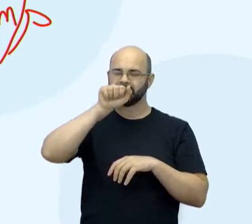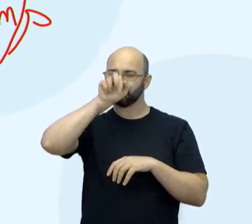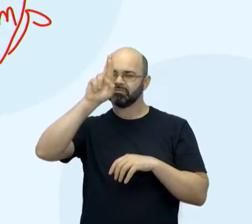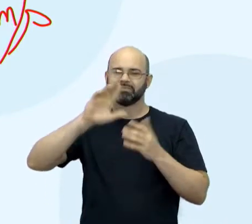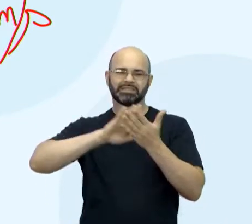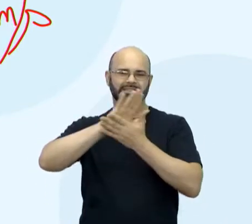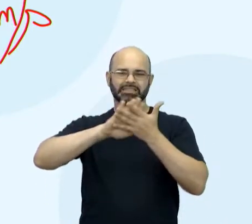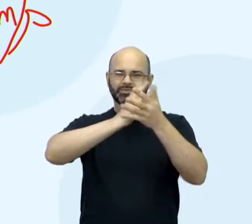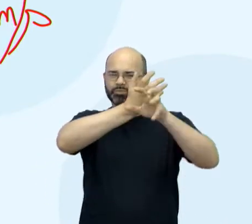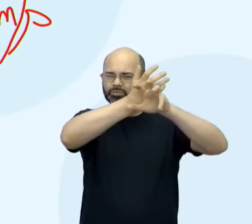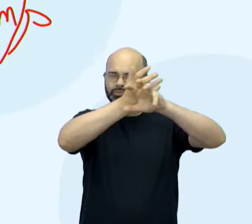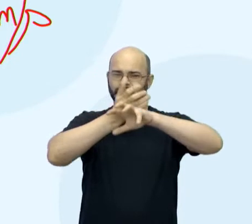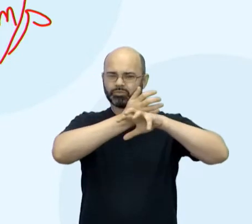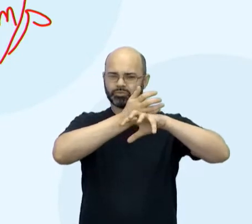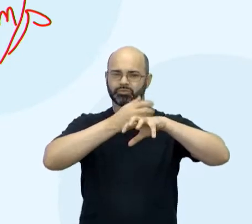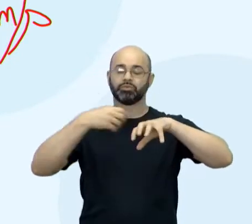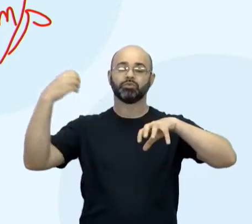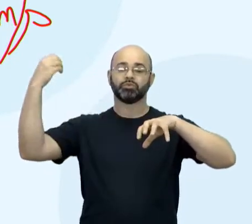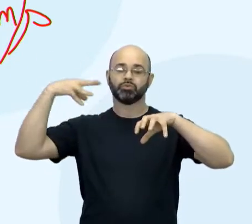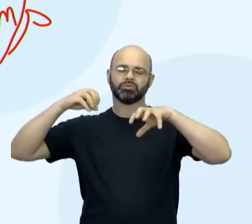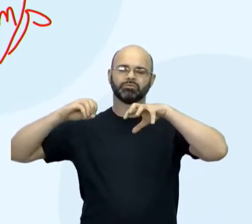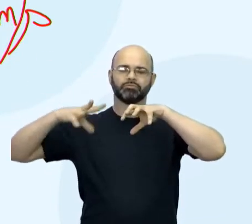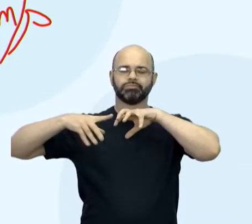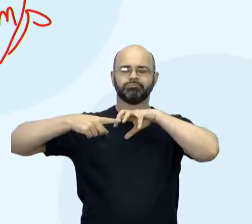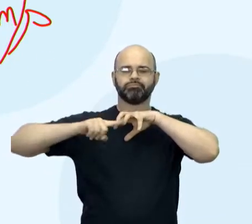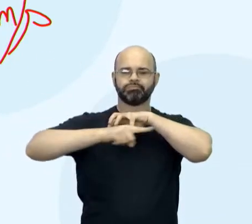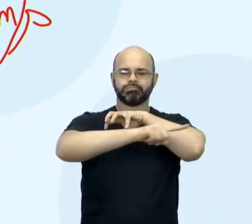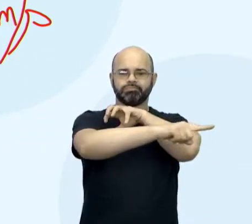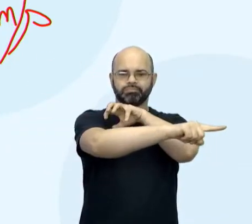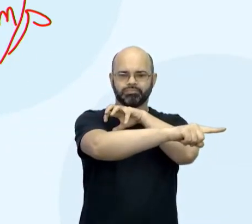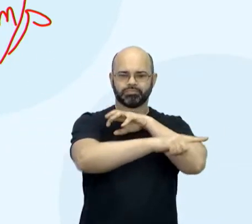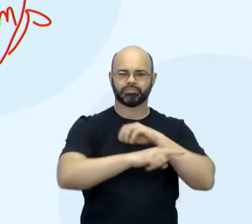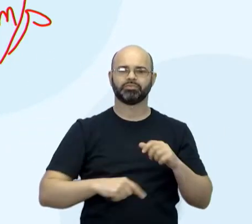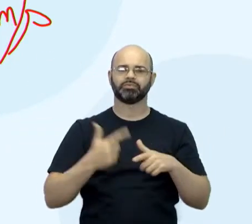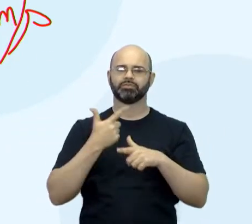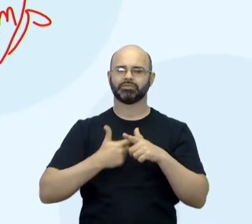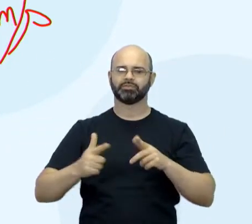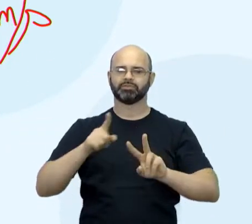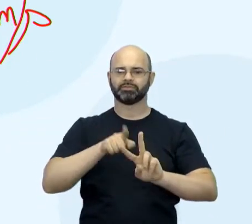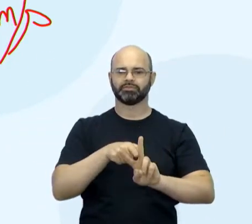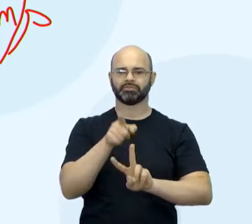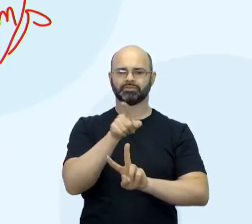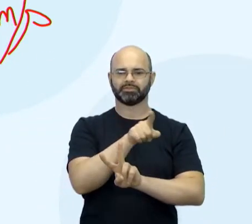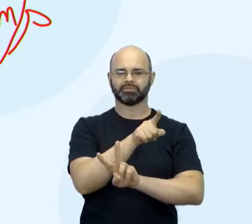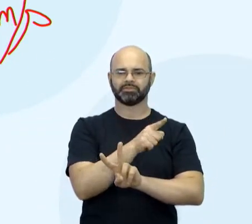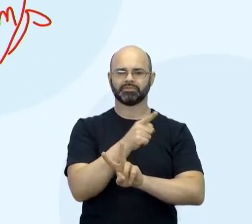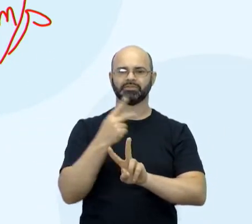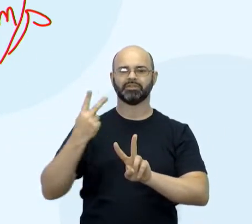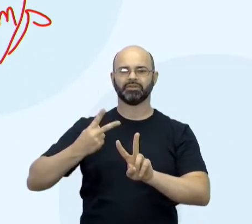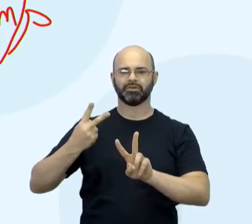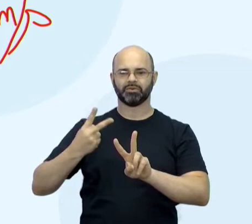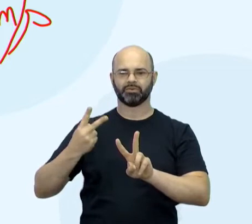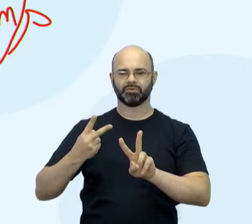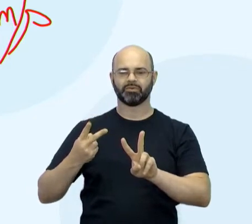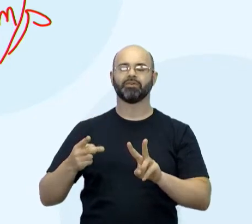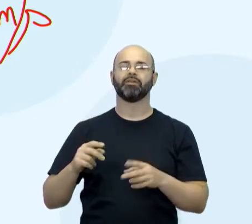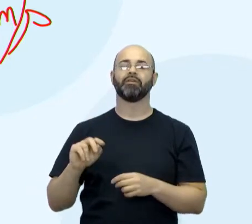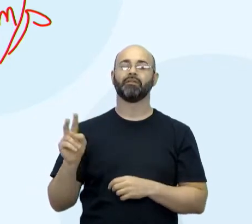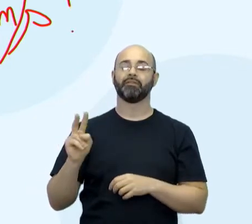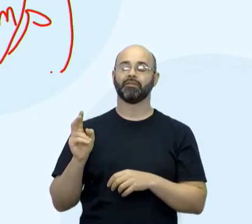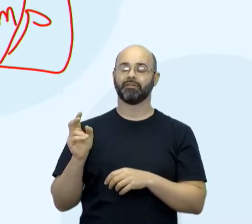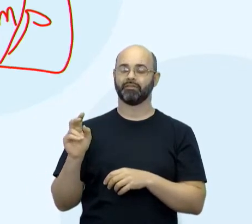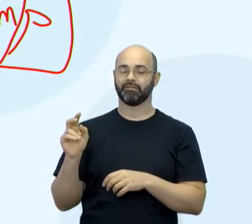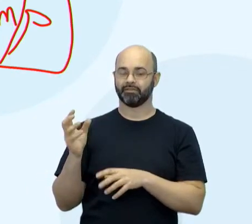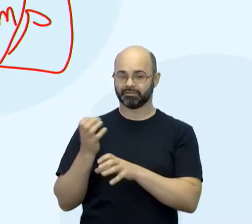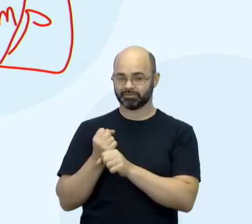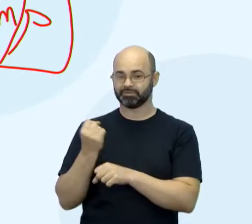também. Tem esse valor aqui constante. Aí você põe aqui, divide de raiz quadrada, você chega no valor da velocidade da luz, que é esse valor aqui, ó,